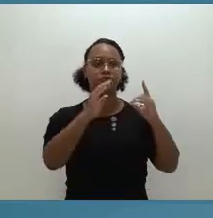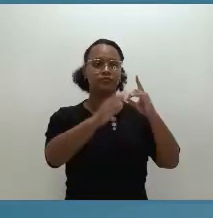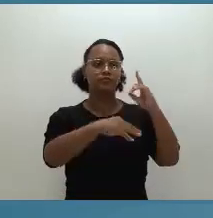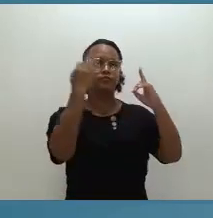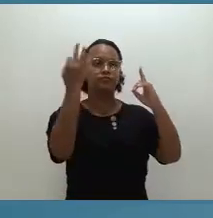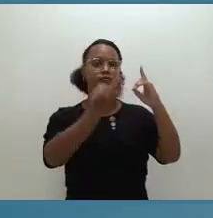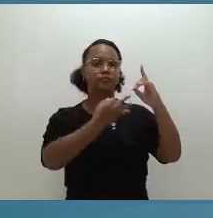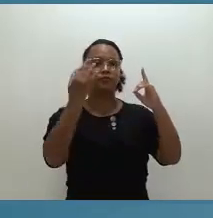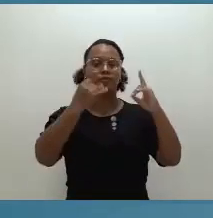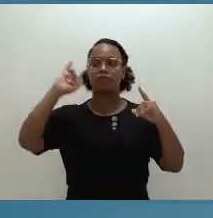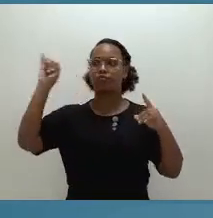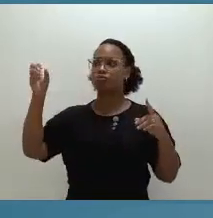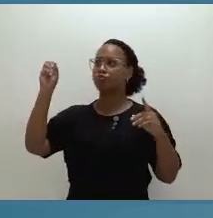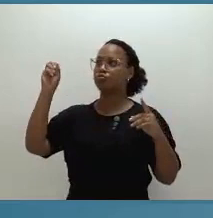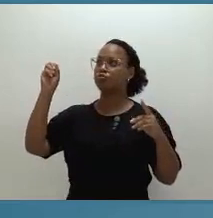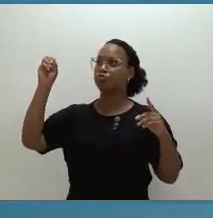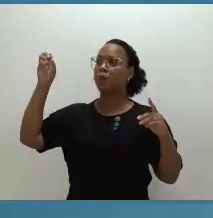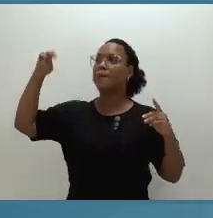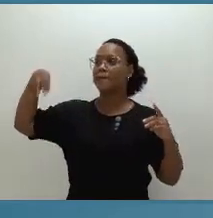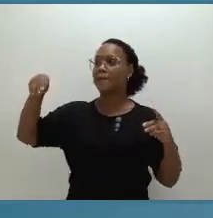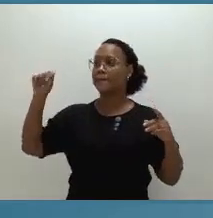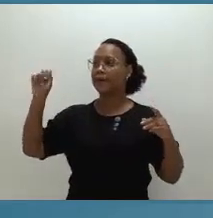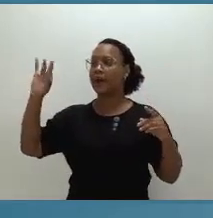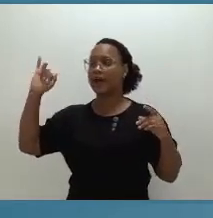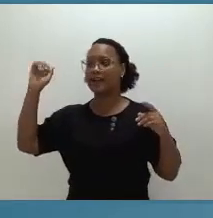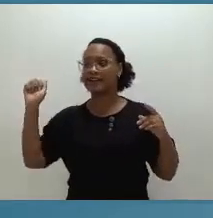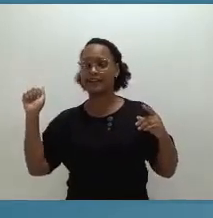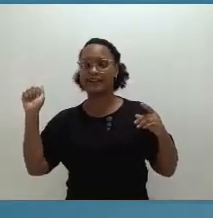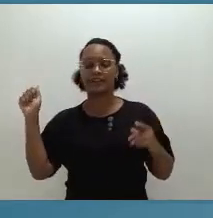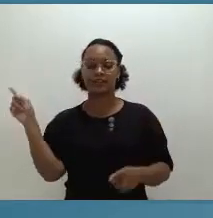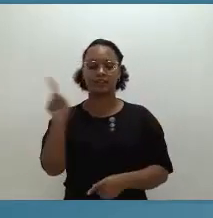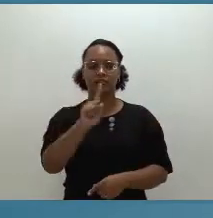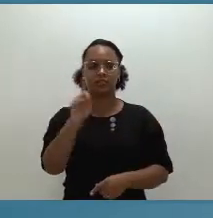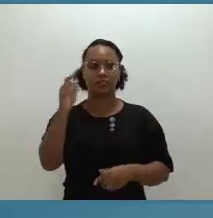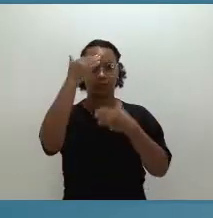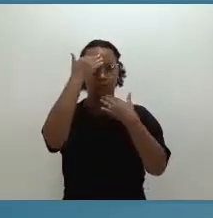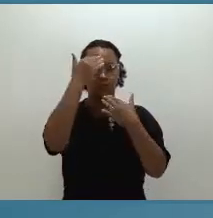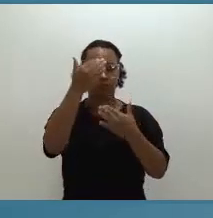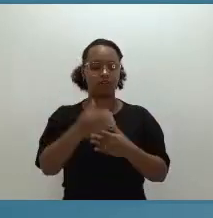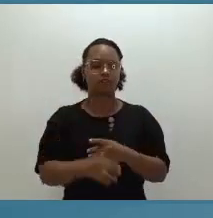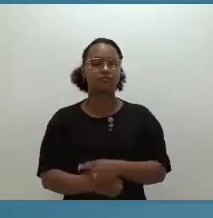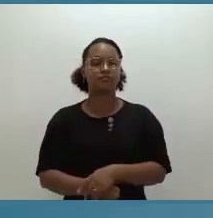Desembargadora Maria do Céu Maciel Coutinho. Excelência, obrigada.